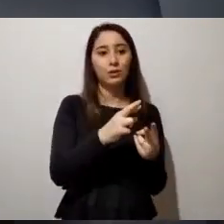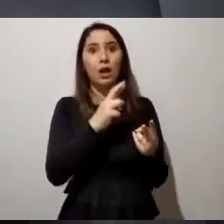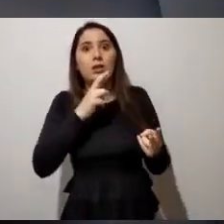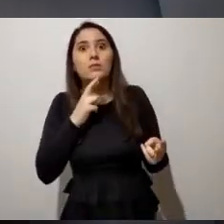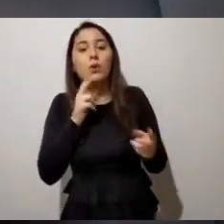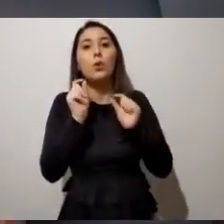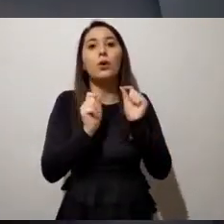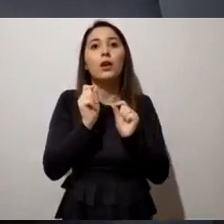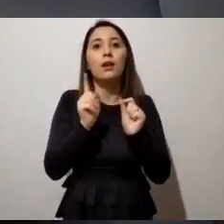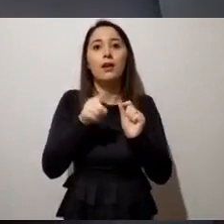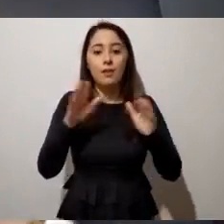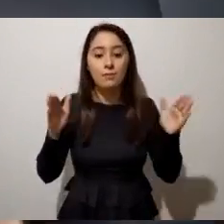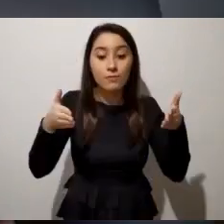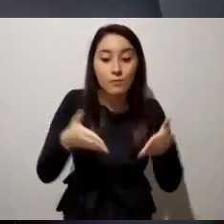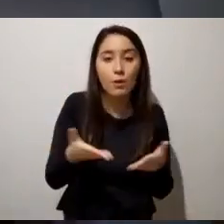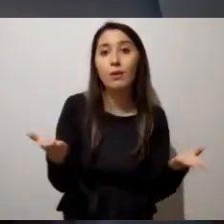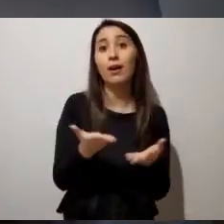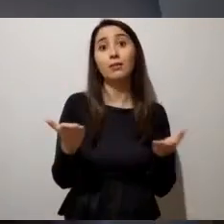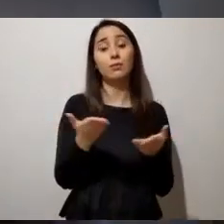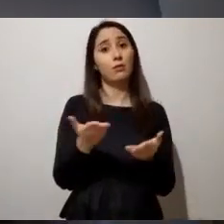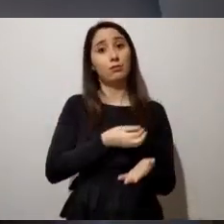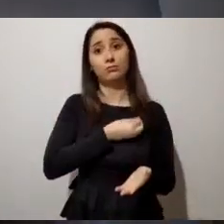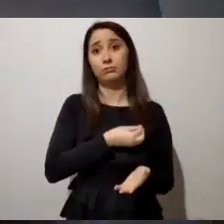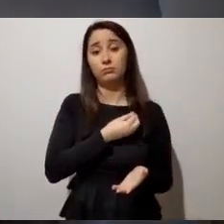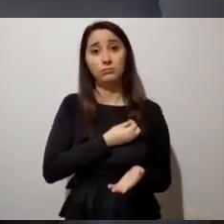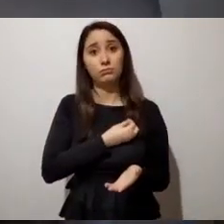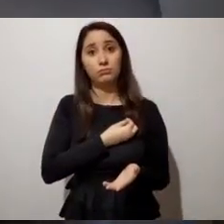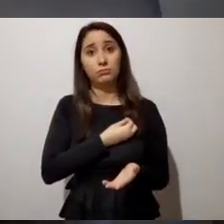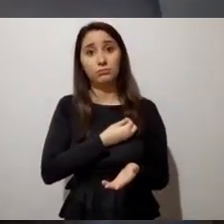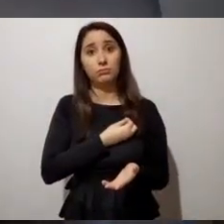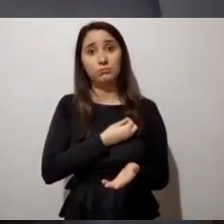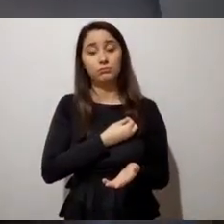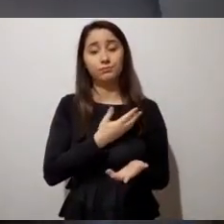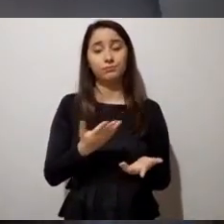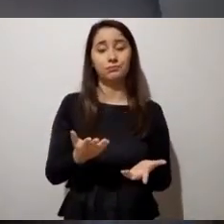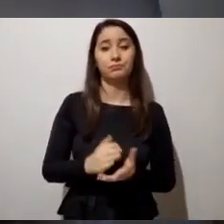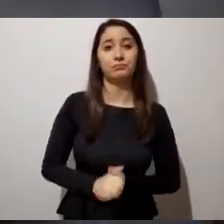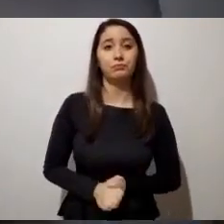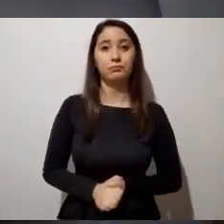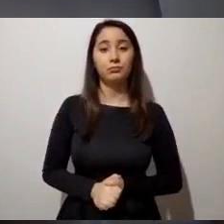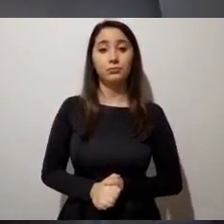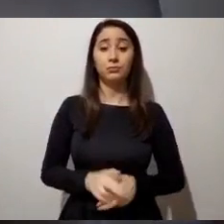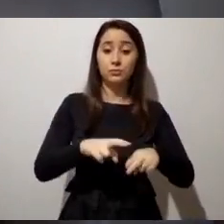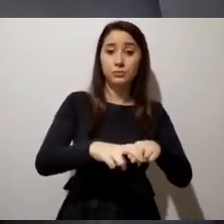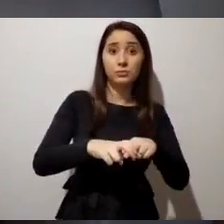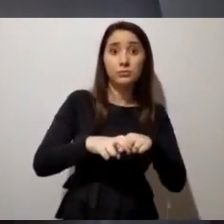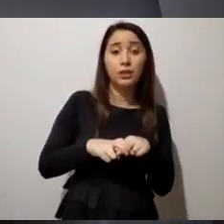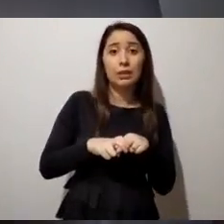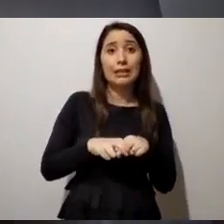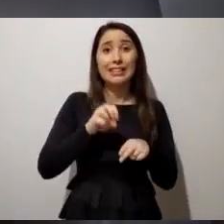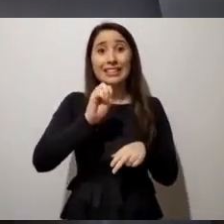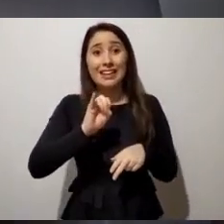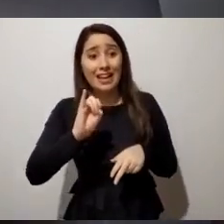sentimento presente. Como você se sente agora diante disso que aconteceu. E é por isso que quando acontece